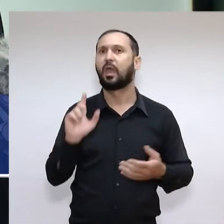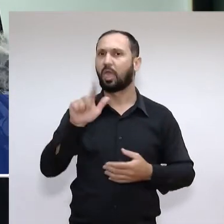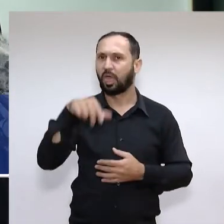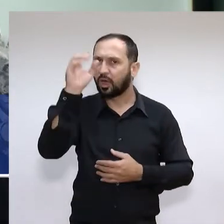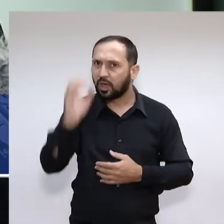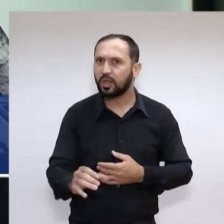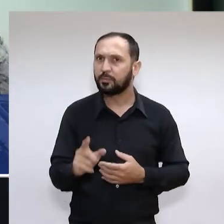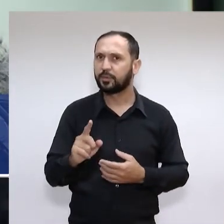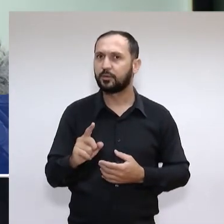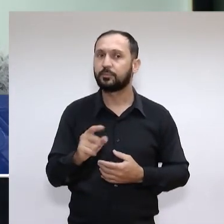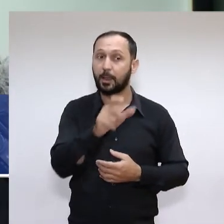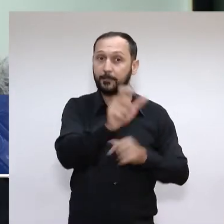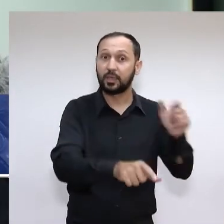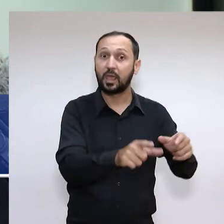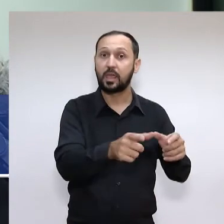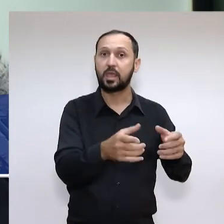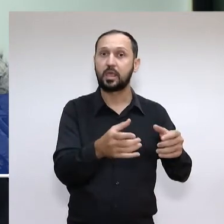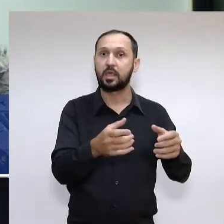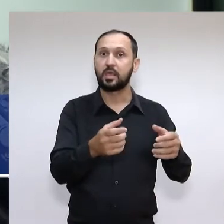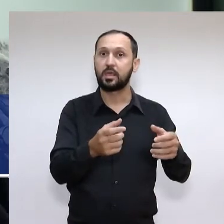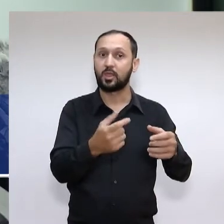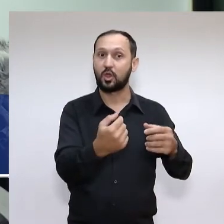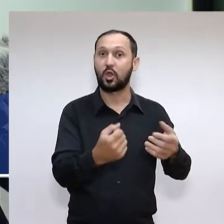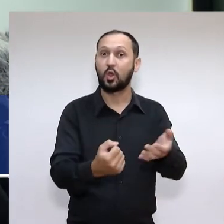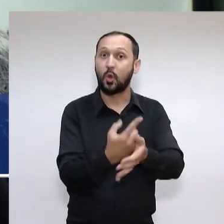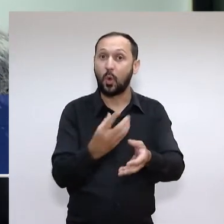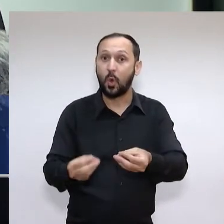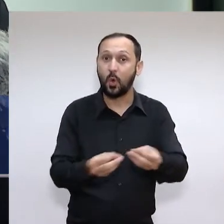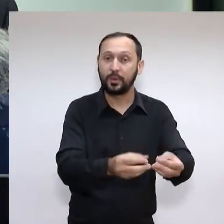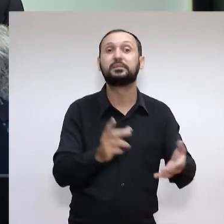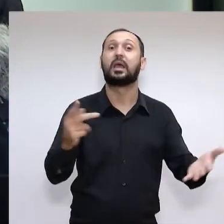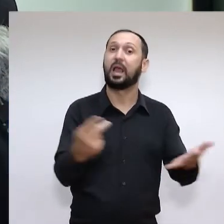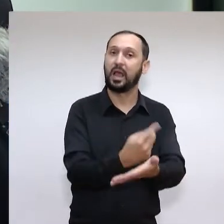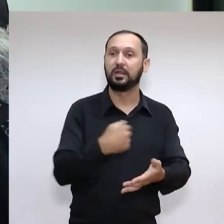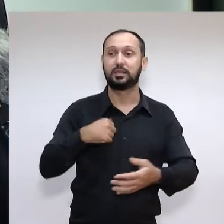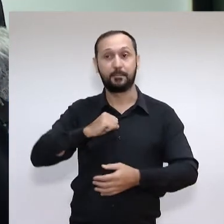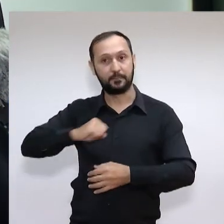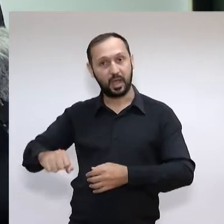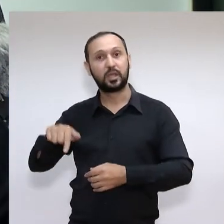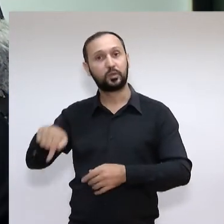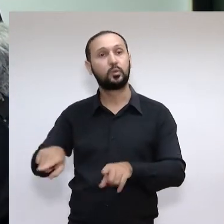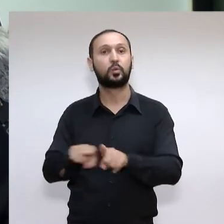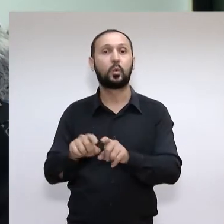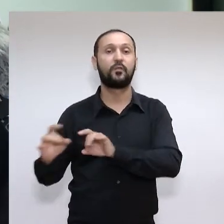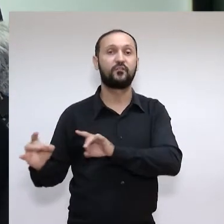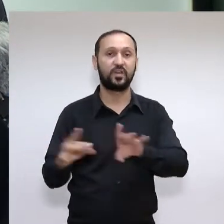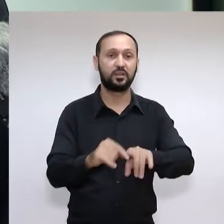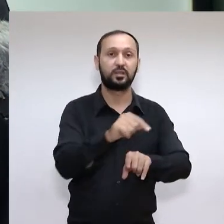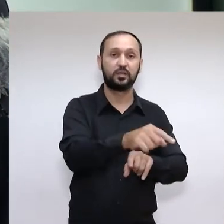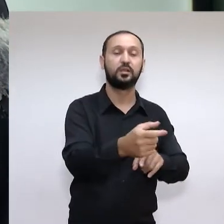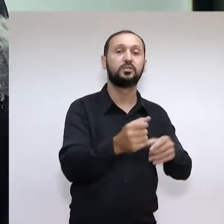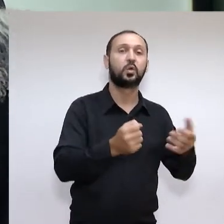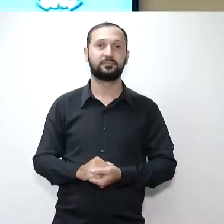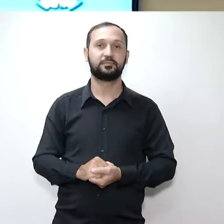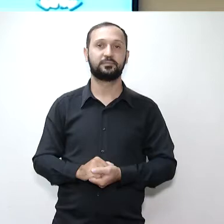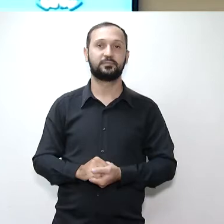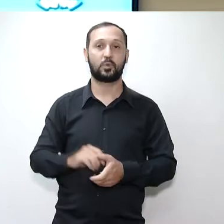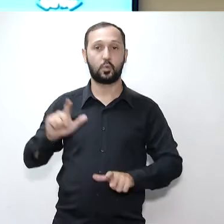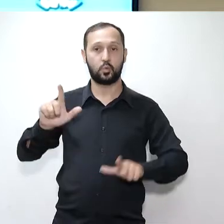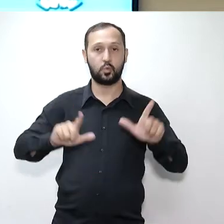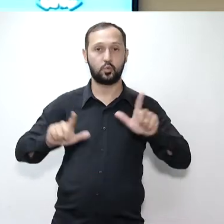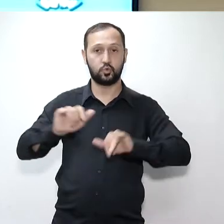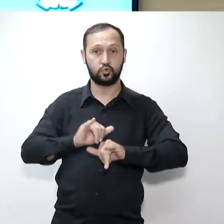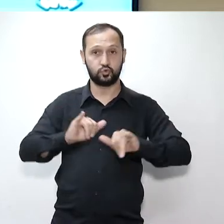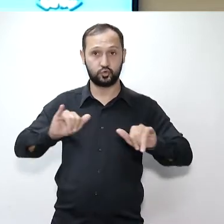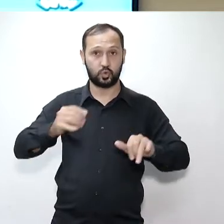também é criminoso. Não só quem matou, mas quem receptou e vendeu é criminoso também. Então, nós vamos tomar as providências cabíveis. O